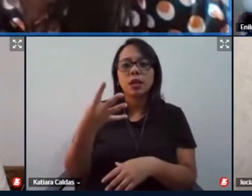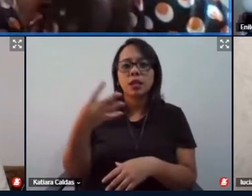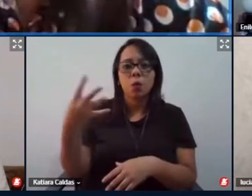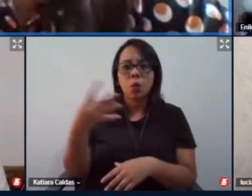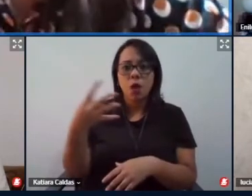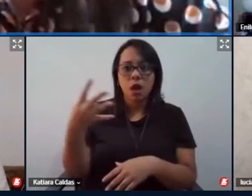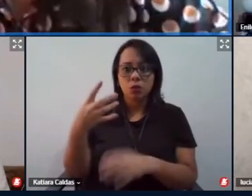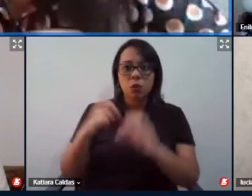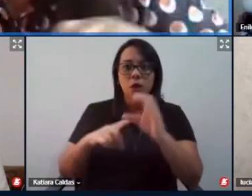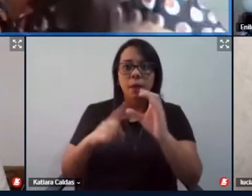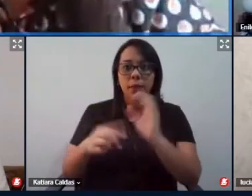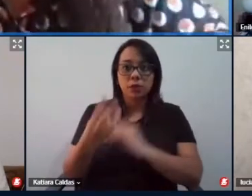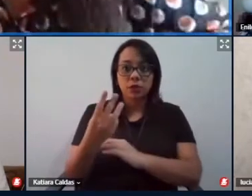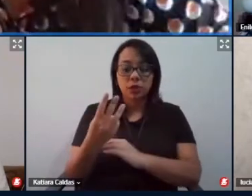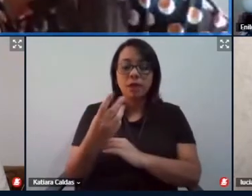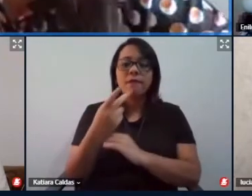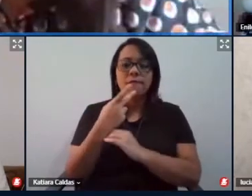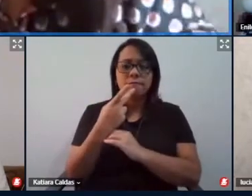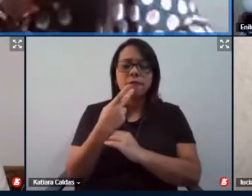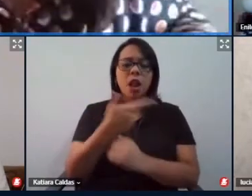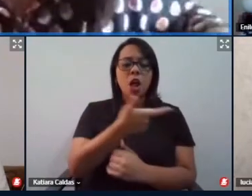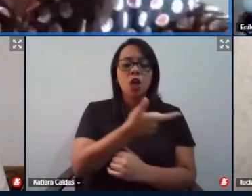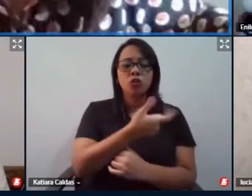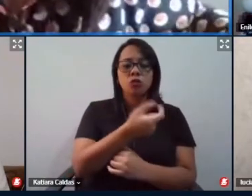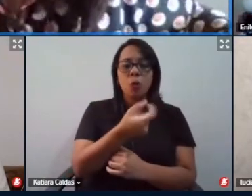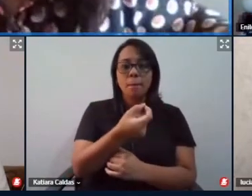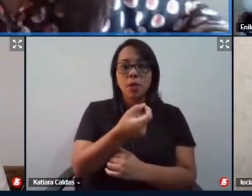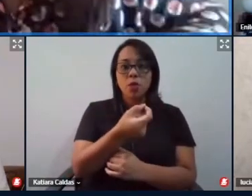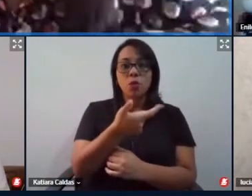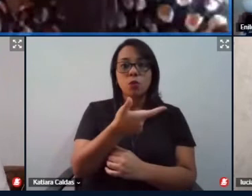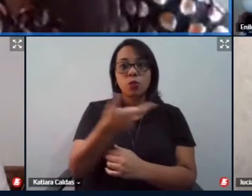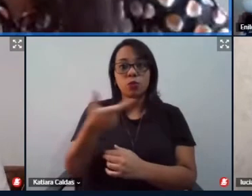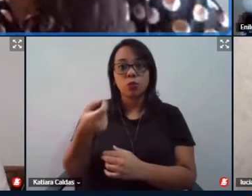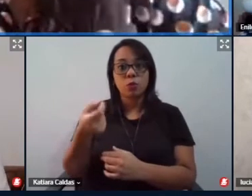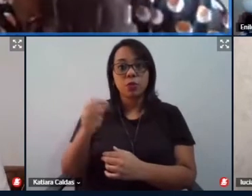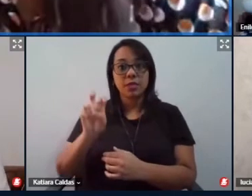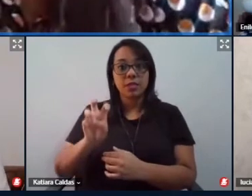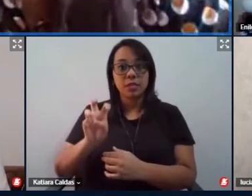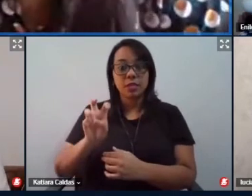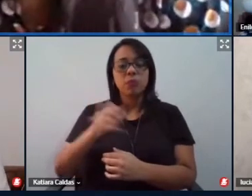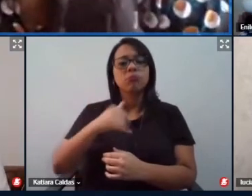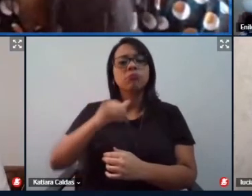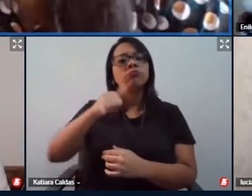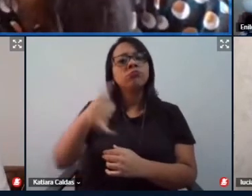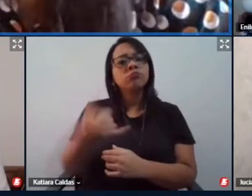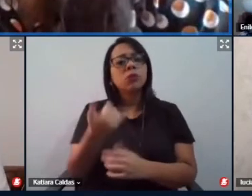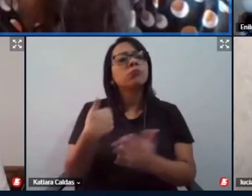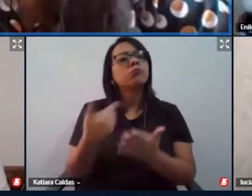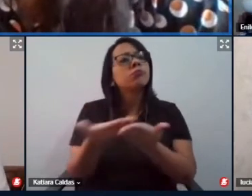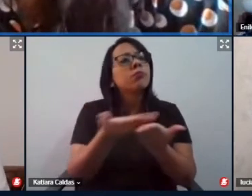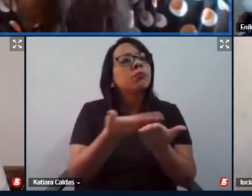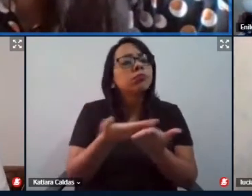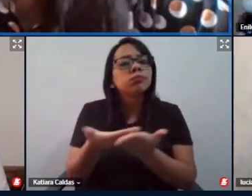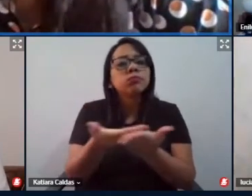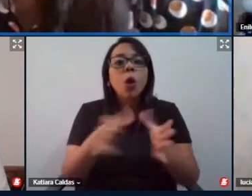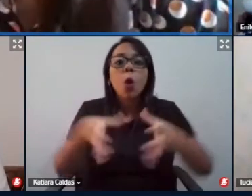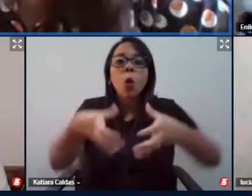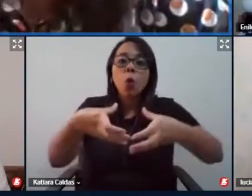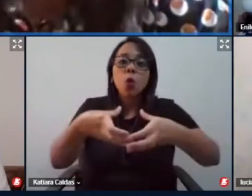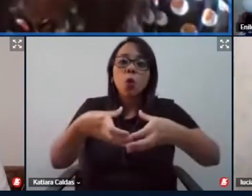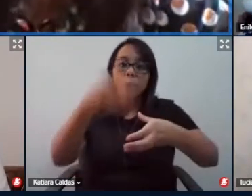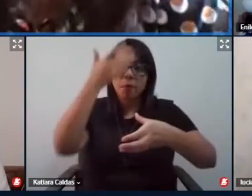tu dizes que de 2000 a 2005, tu teve a oportunidade de estudar com um grupo de pessoas,